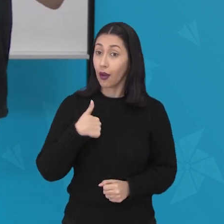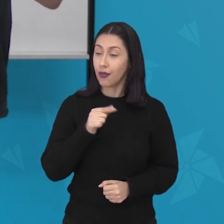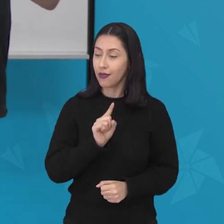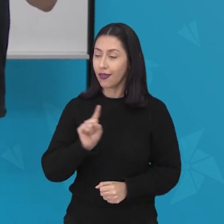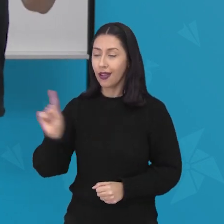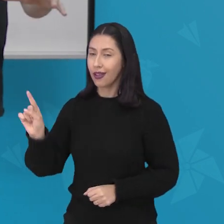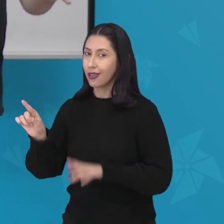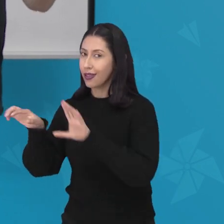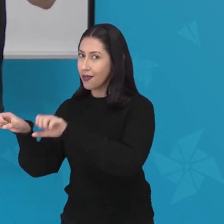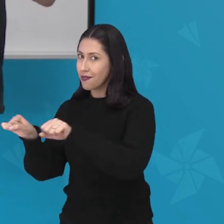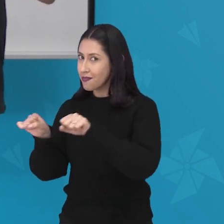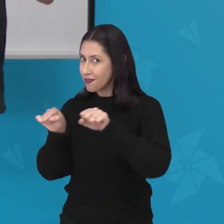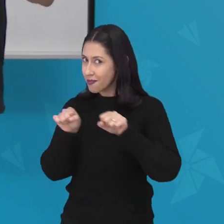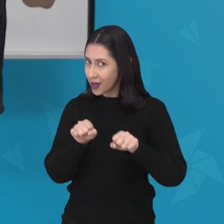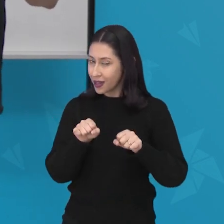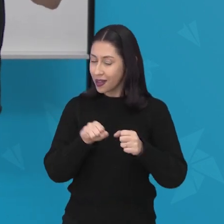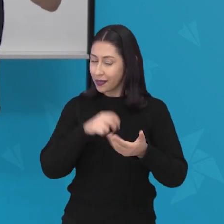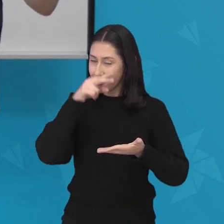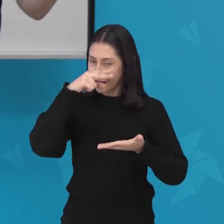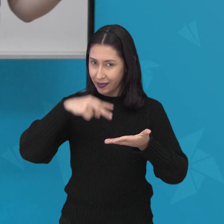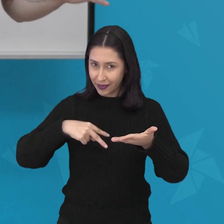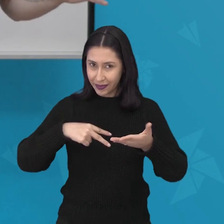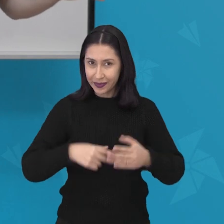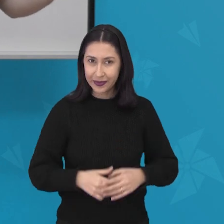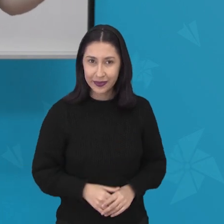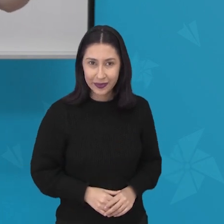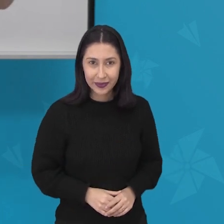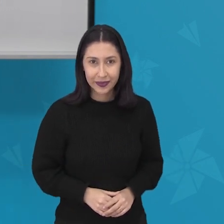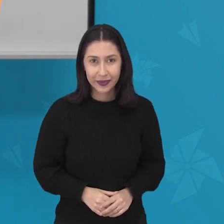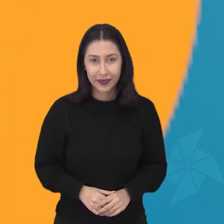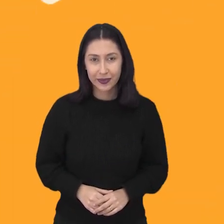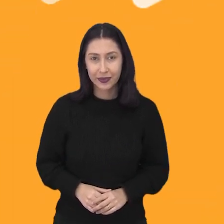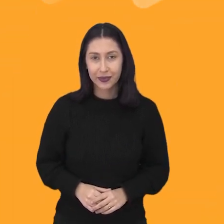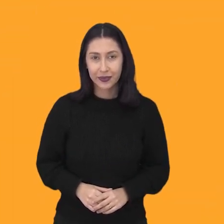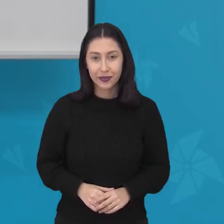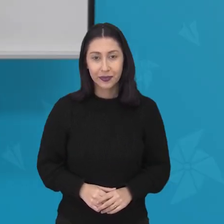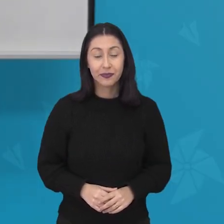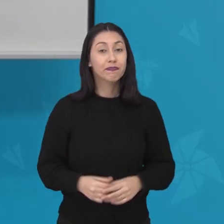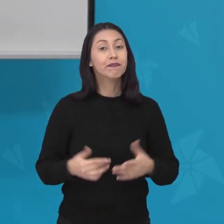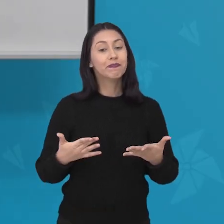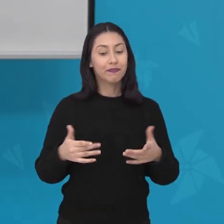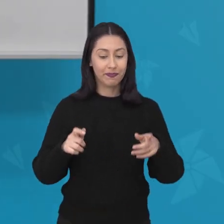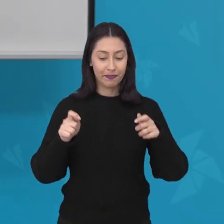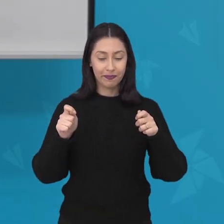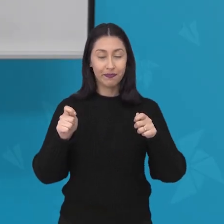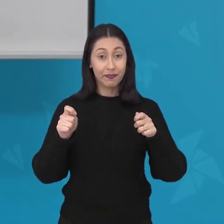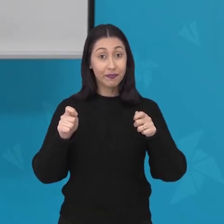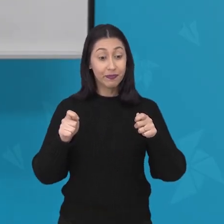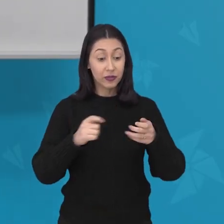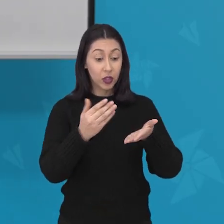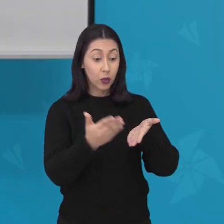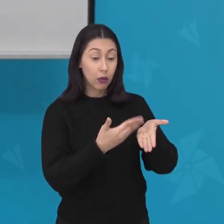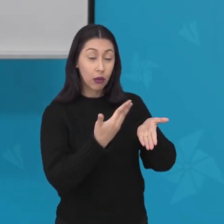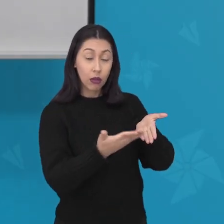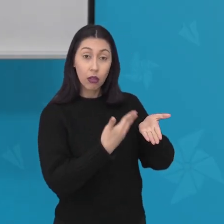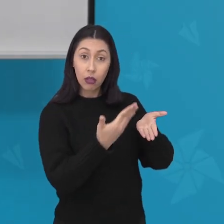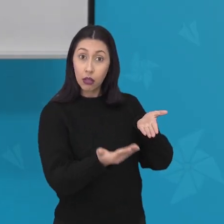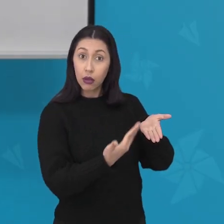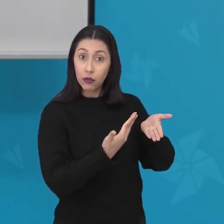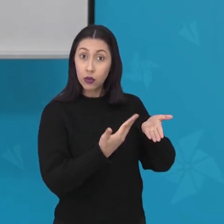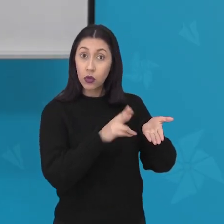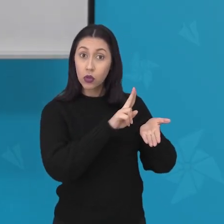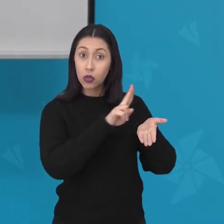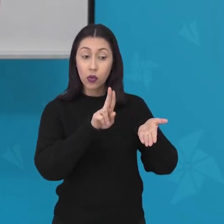Então vou pegar esse livro, vou sair um pouquinho, eu volto com vocês. Estamos aqui, essa é uma edição